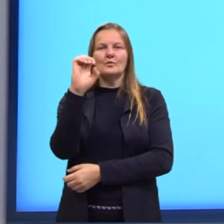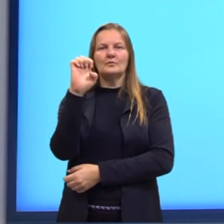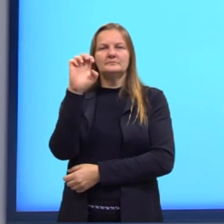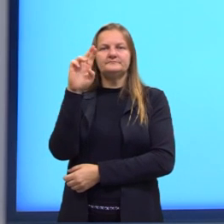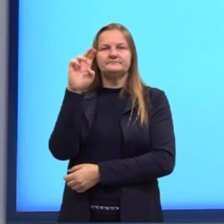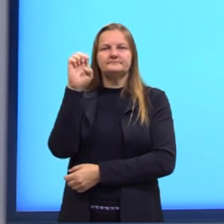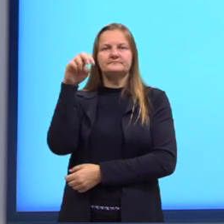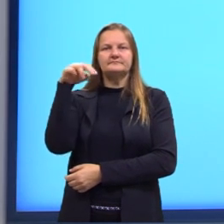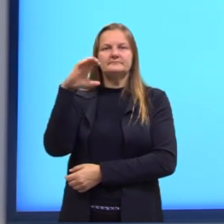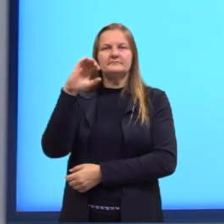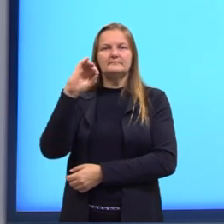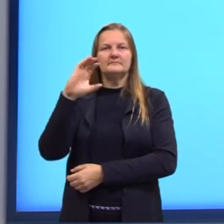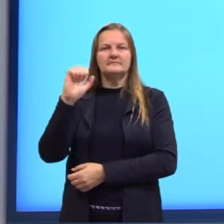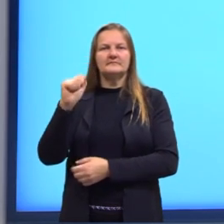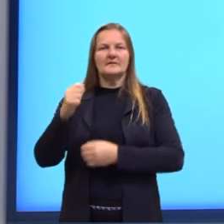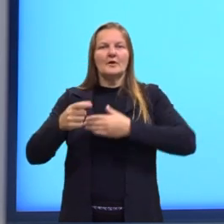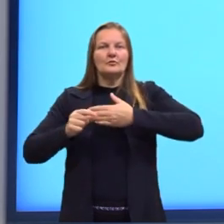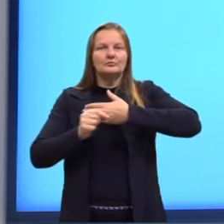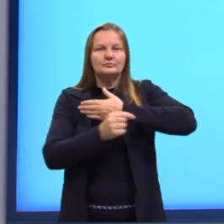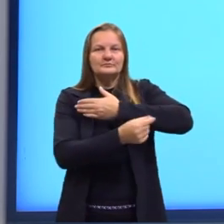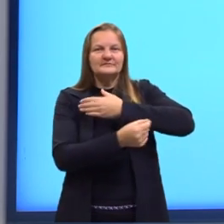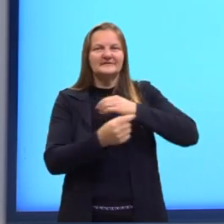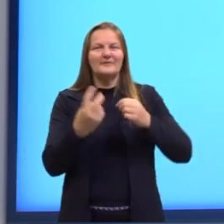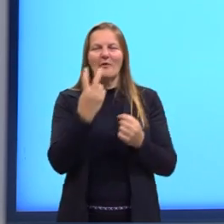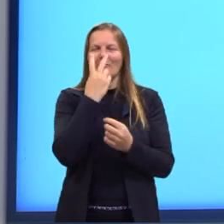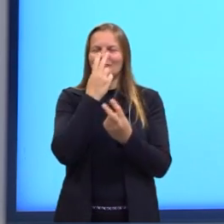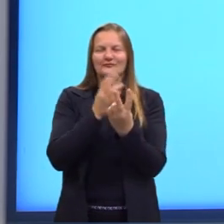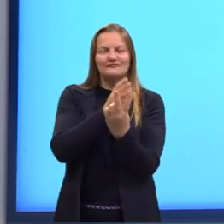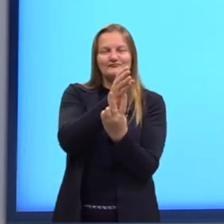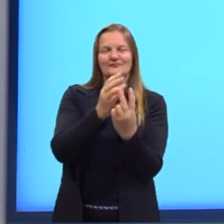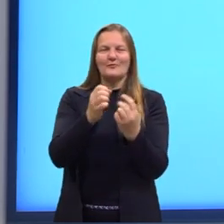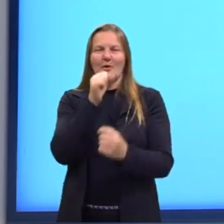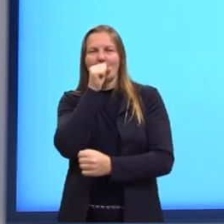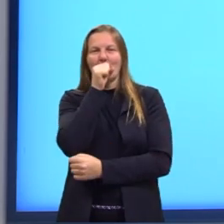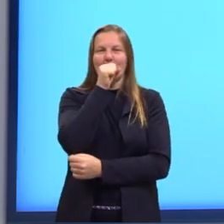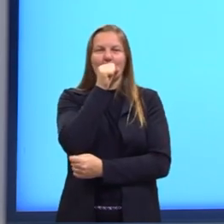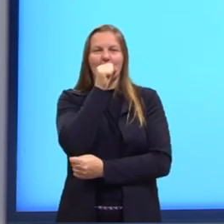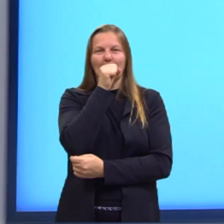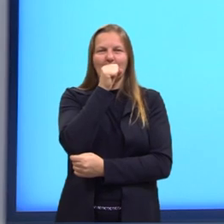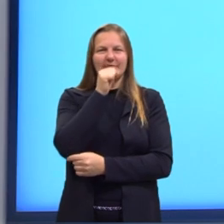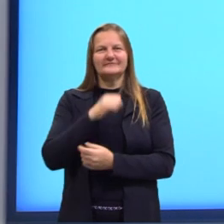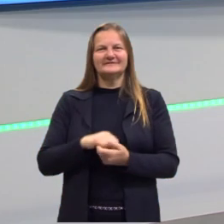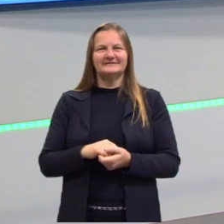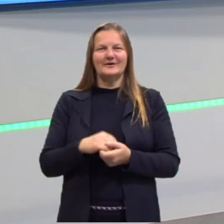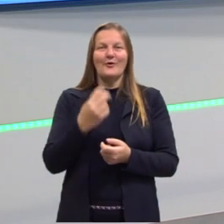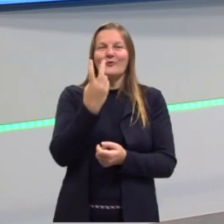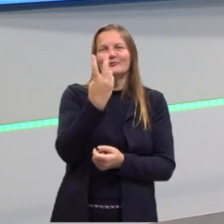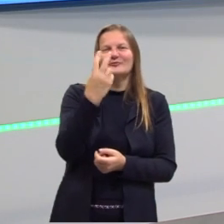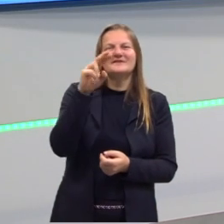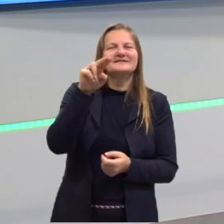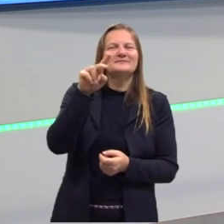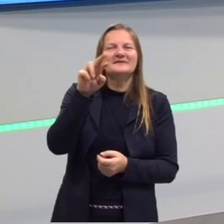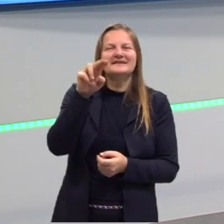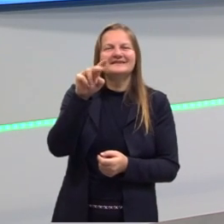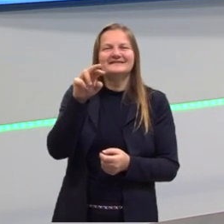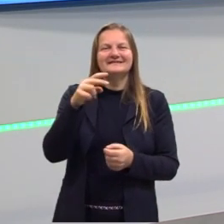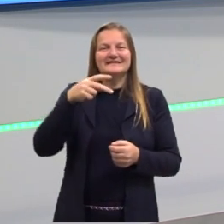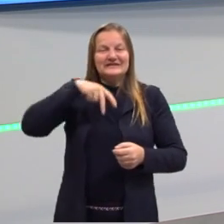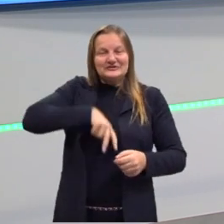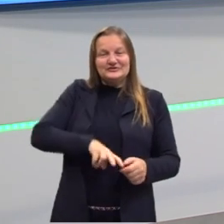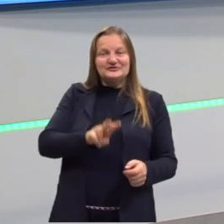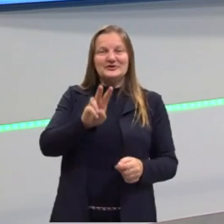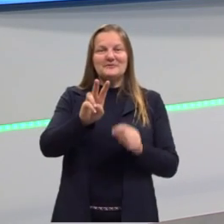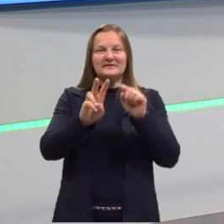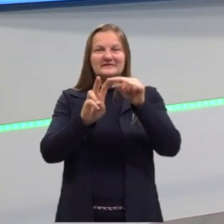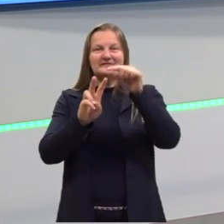brinquei com vocês que coesão e coerência era uma dupla né era quase como se fossem celular duas irmãs gêmeas mas que não são